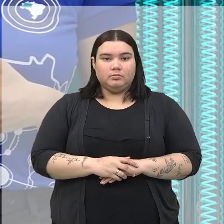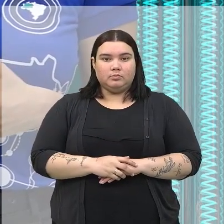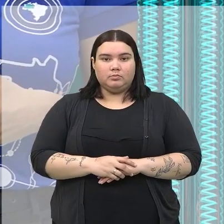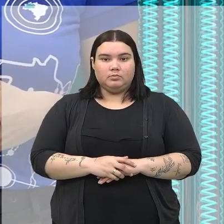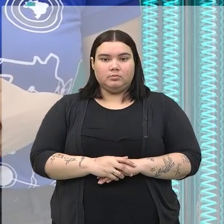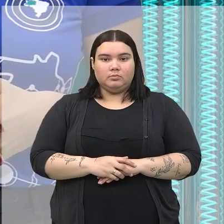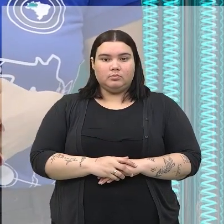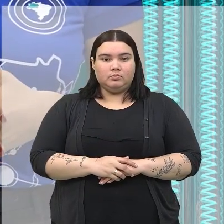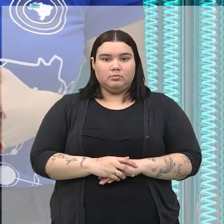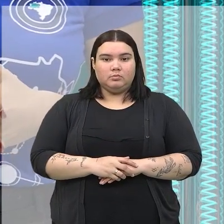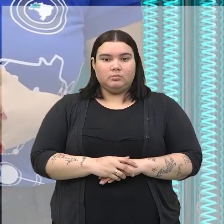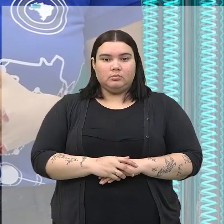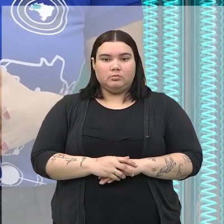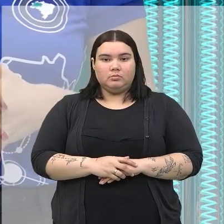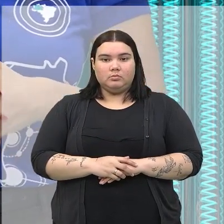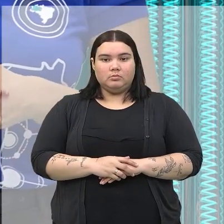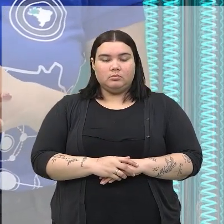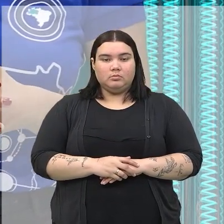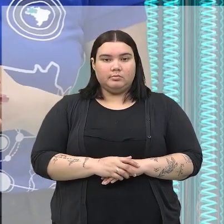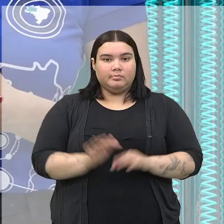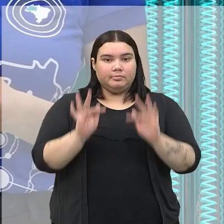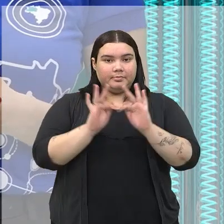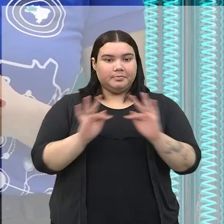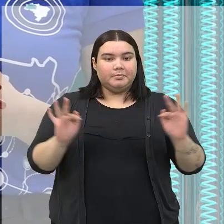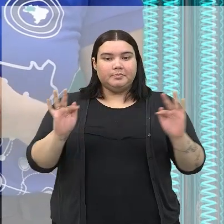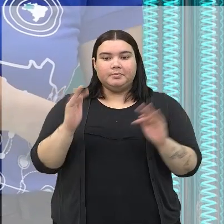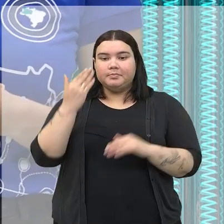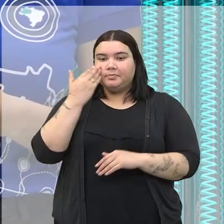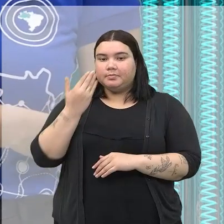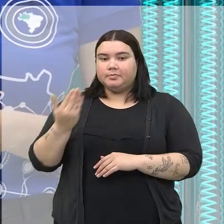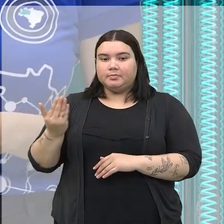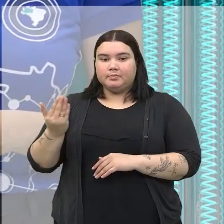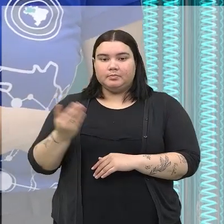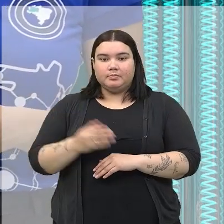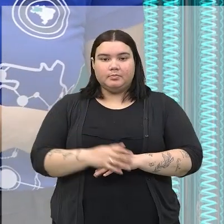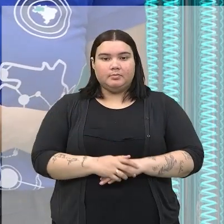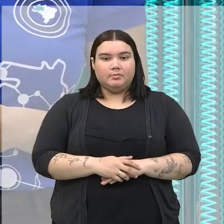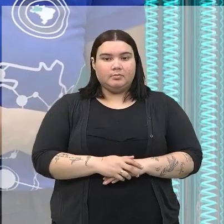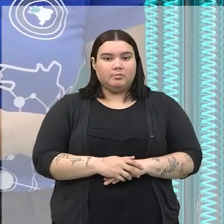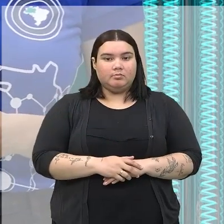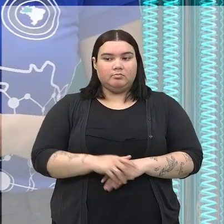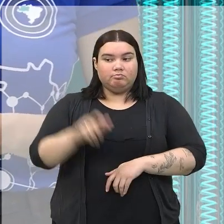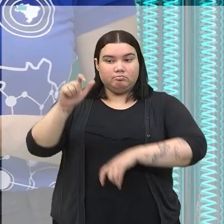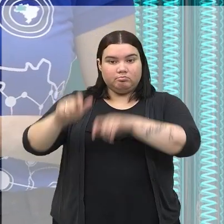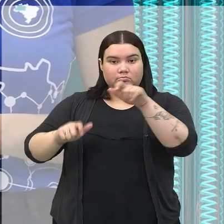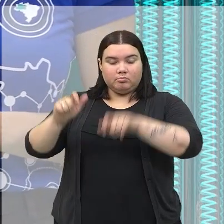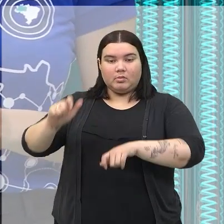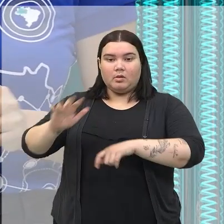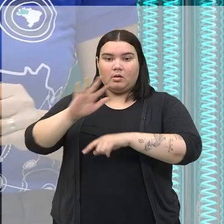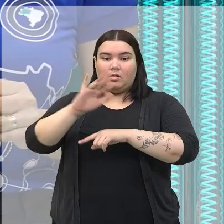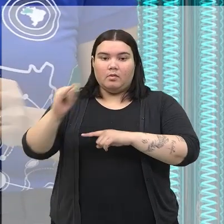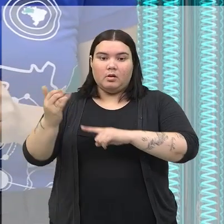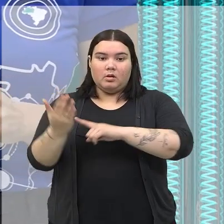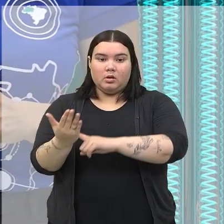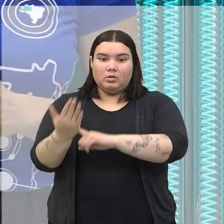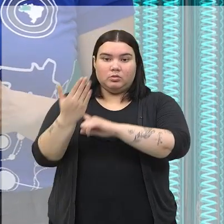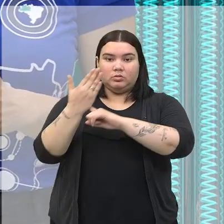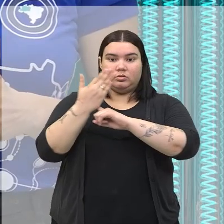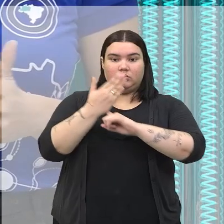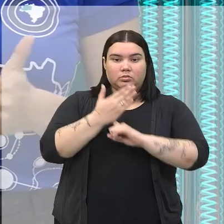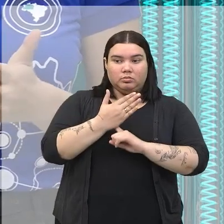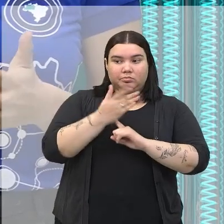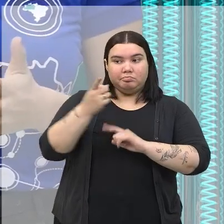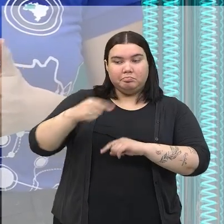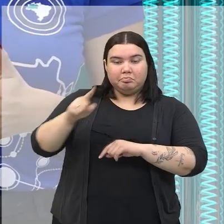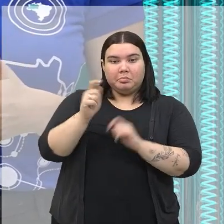a time. They will help us when they have a time. Eles irão nos ajudar quando